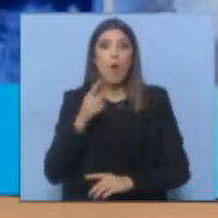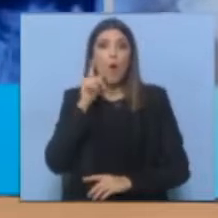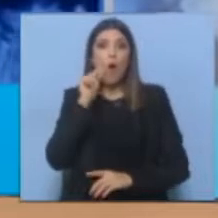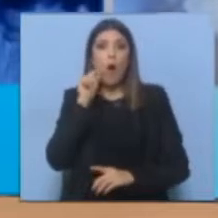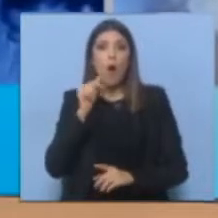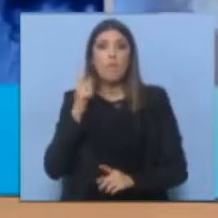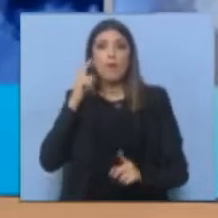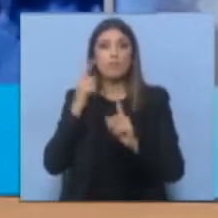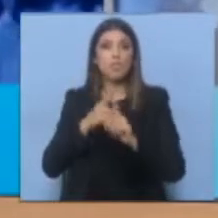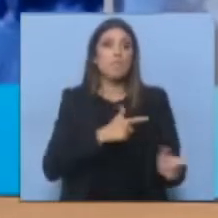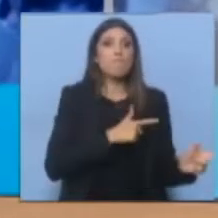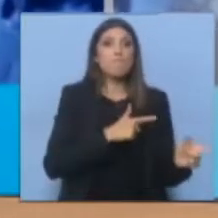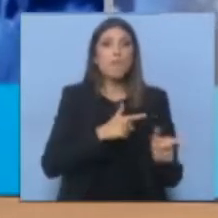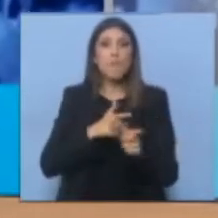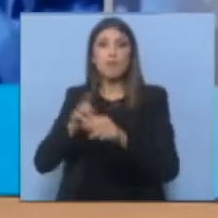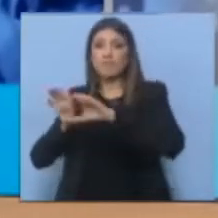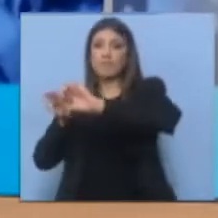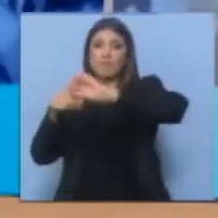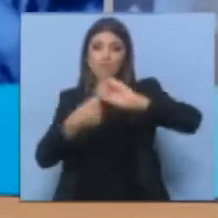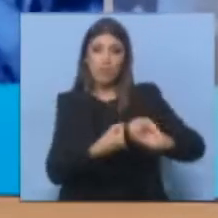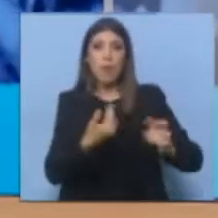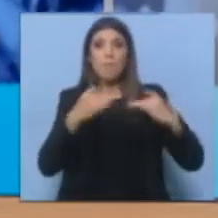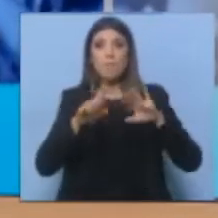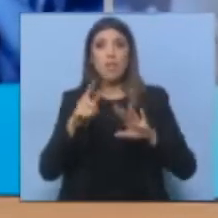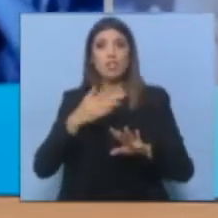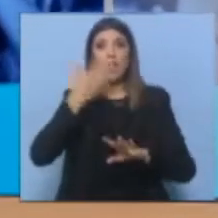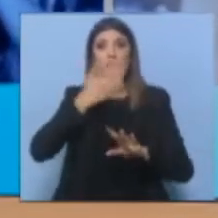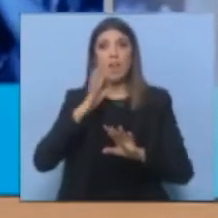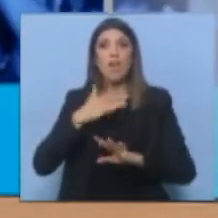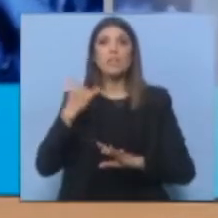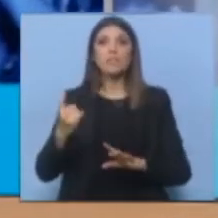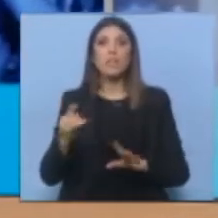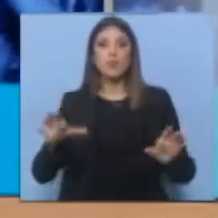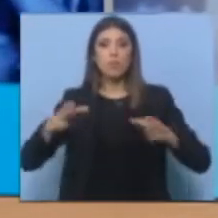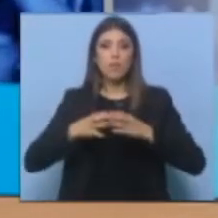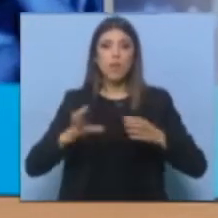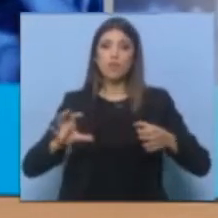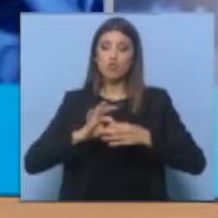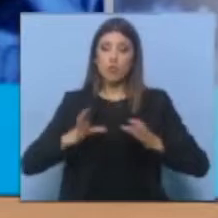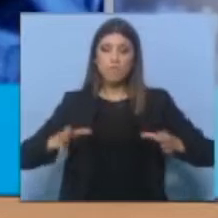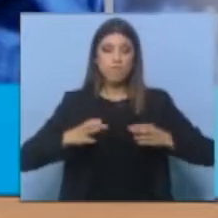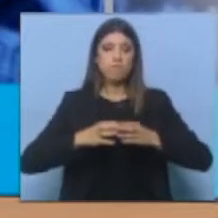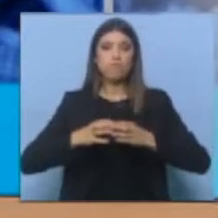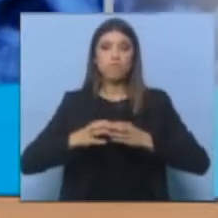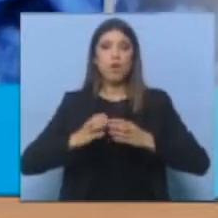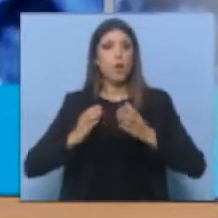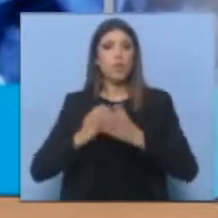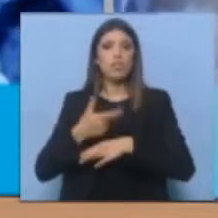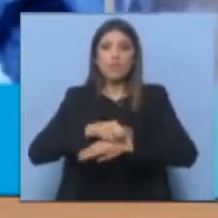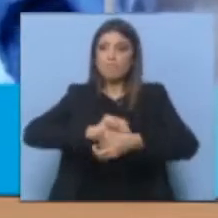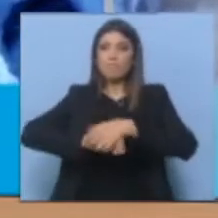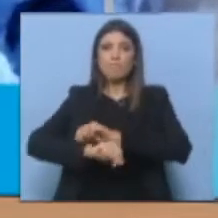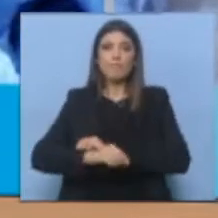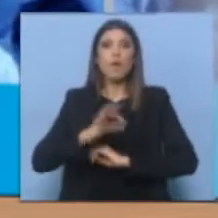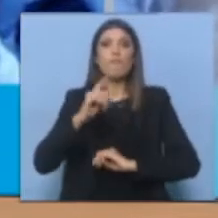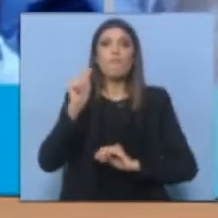o objetivo de destruir o espaço e que no dia seguinte a comunidade junta-se, não tem receio, continua a dar estes sinais tão fortes de fé e